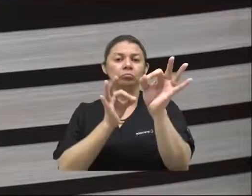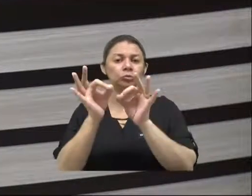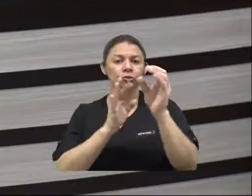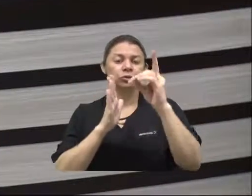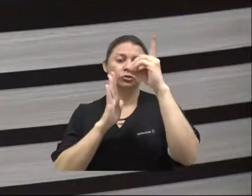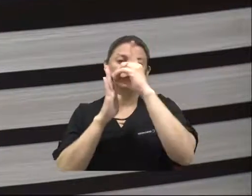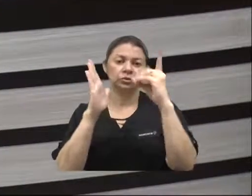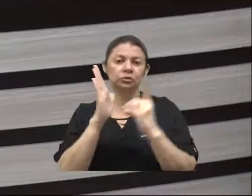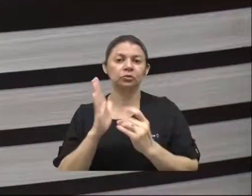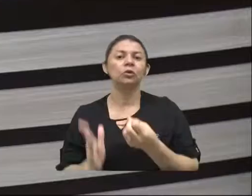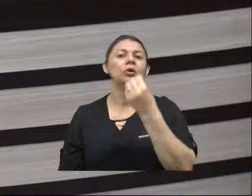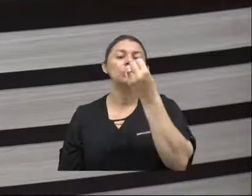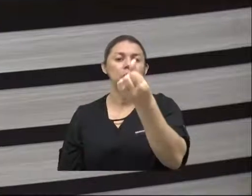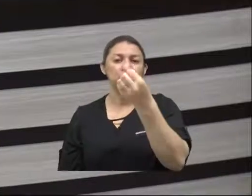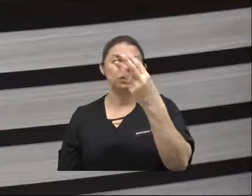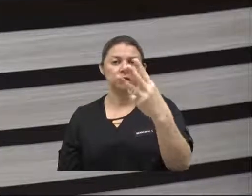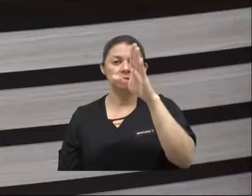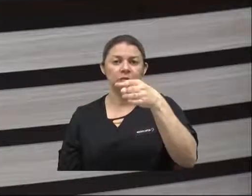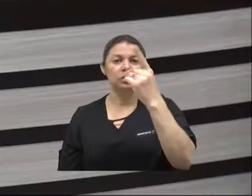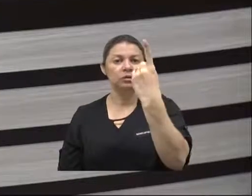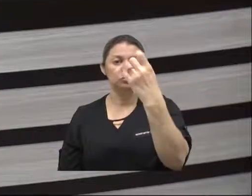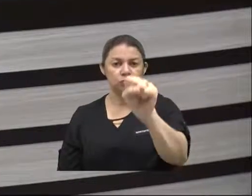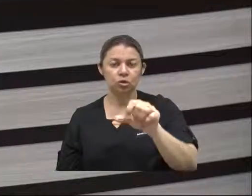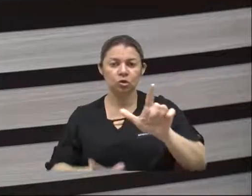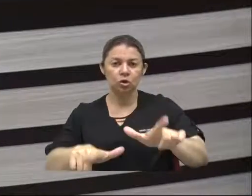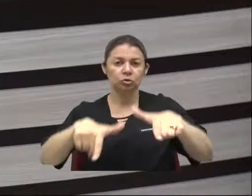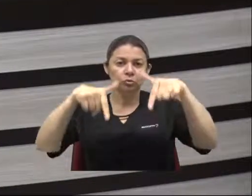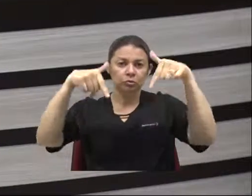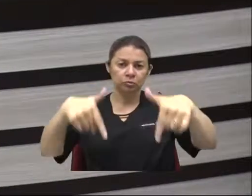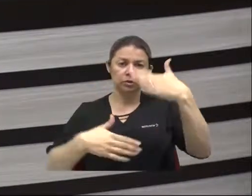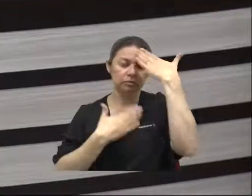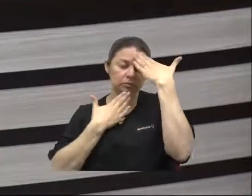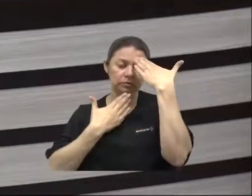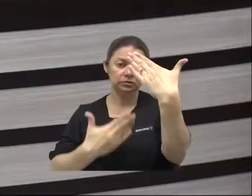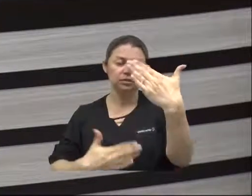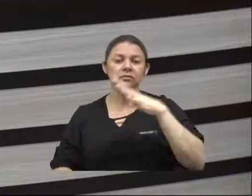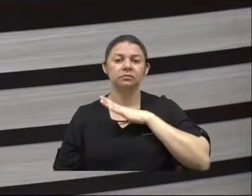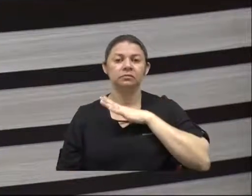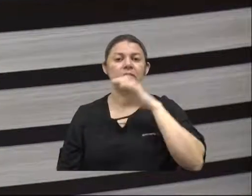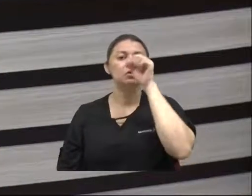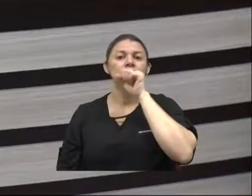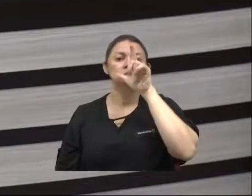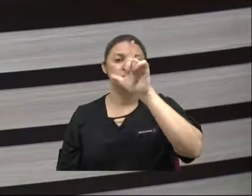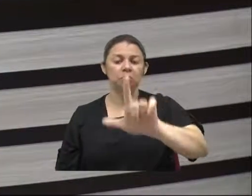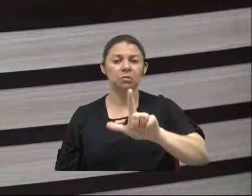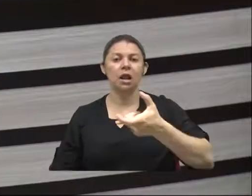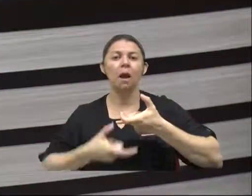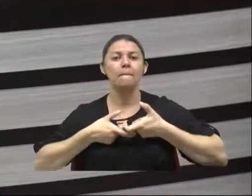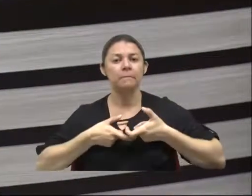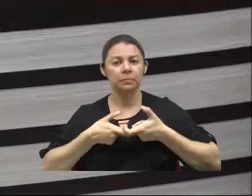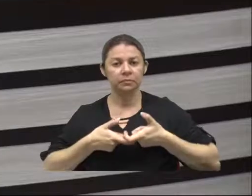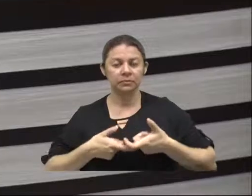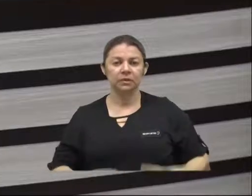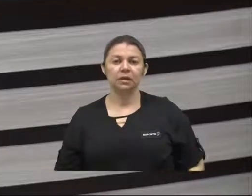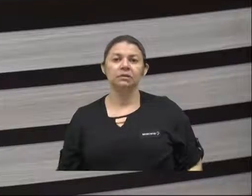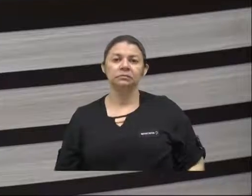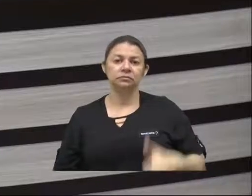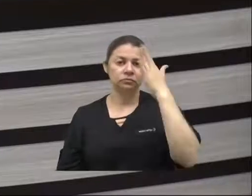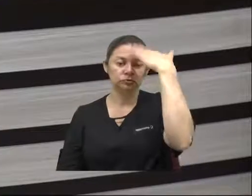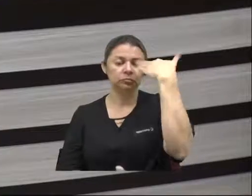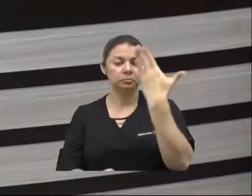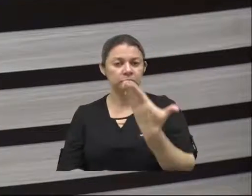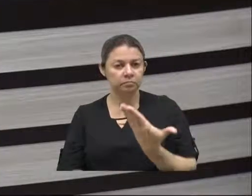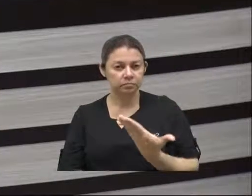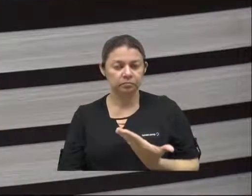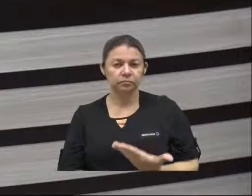número 63/2018, concede o diploma de gratidão da cidade de Limeira e medalha de mérito cívico 15 de setembro, Ordem de Tatuíbi,